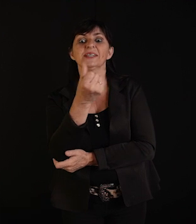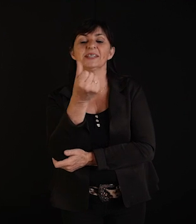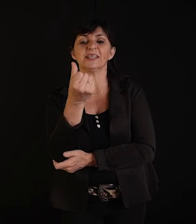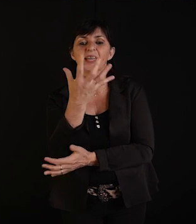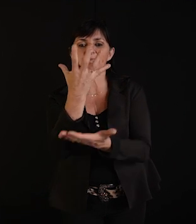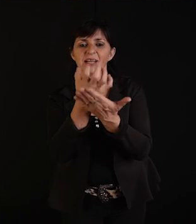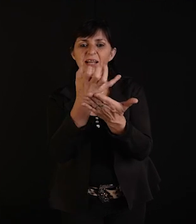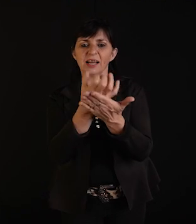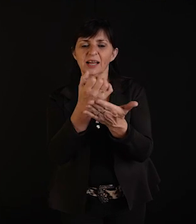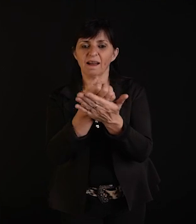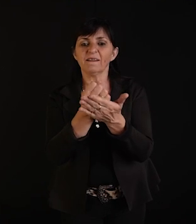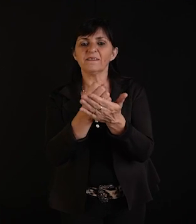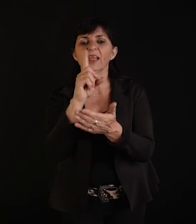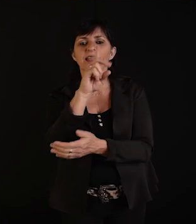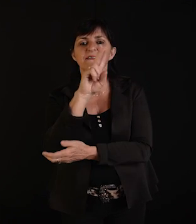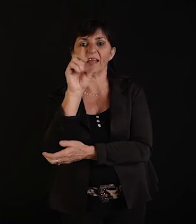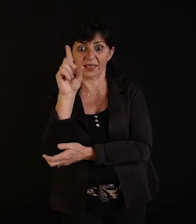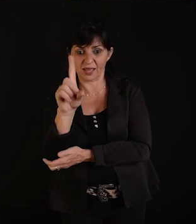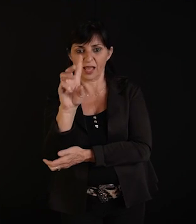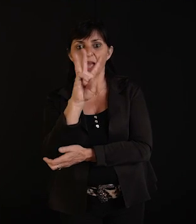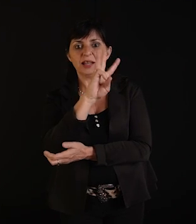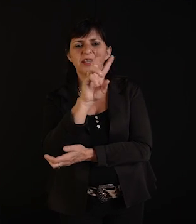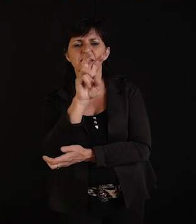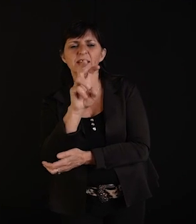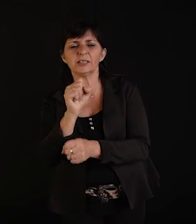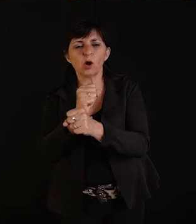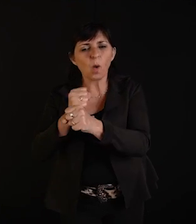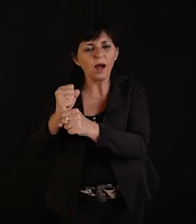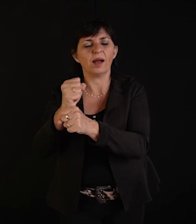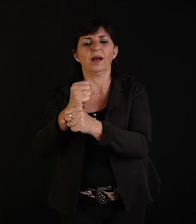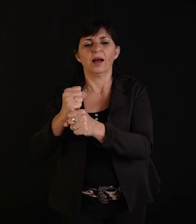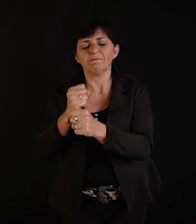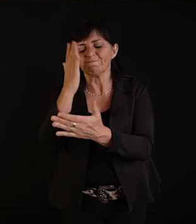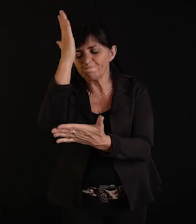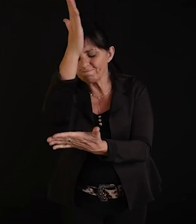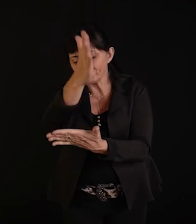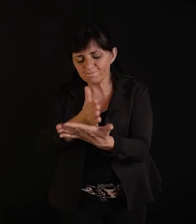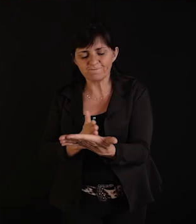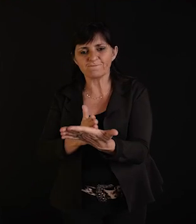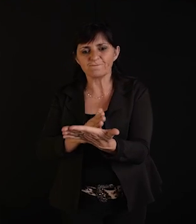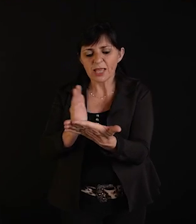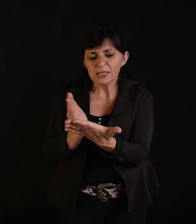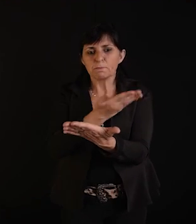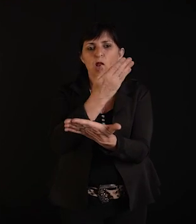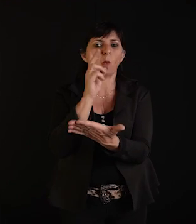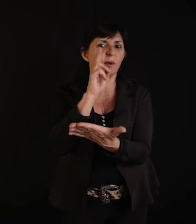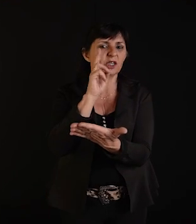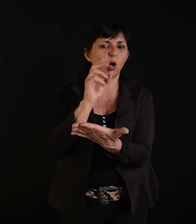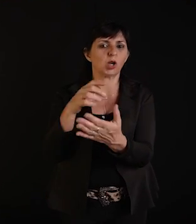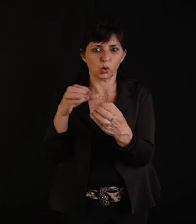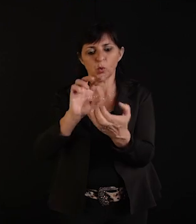DVD 35 anos, para mim foi o divisor de águas do conjunto Os Monarcas. Bom, depois do Gaúcho